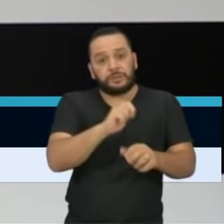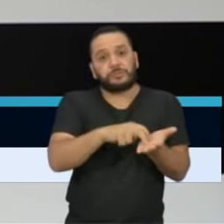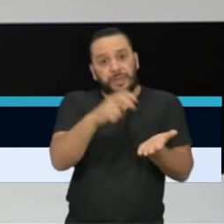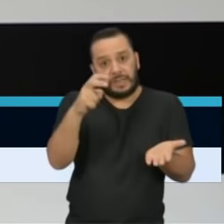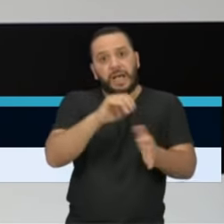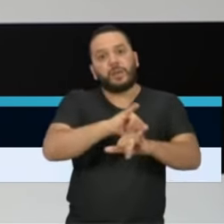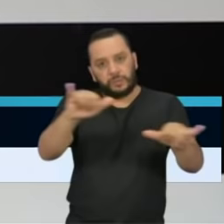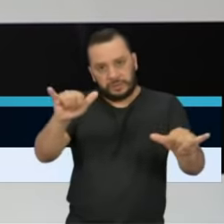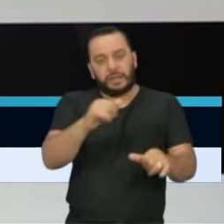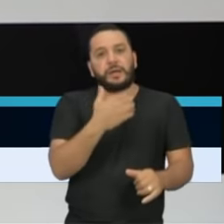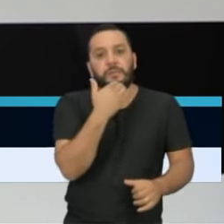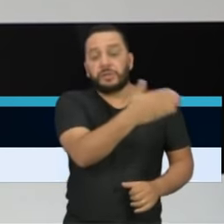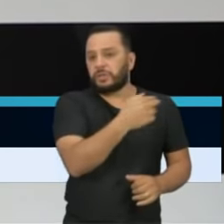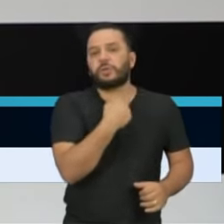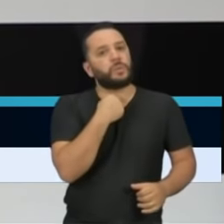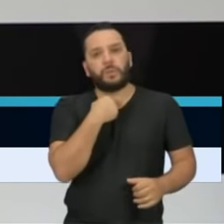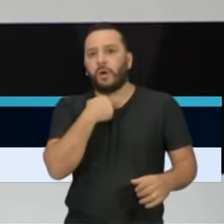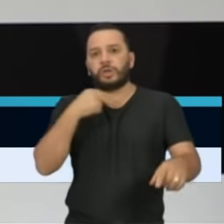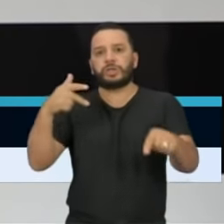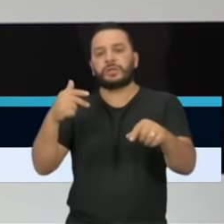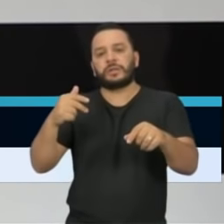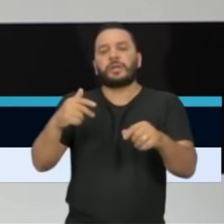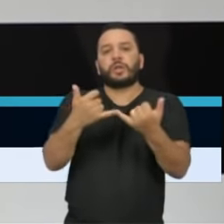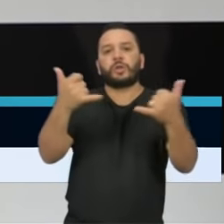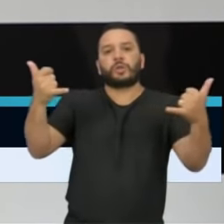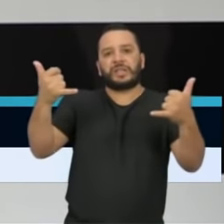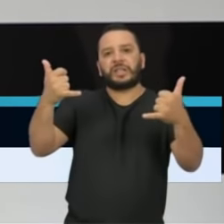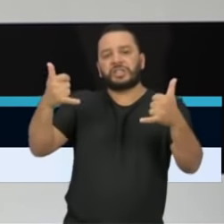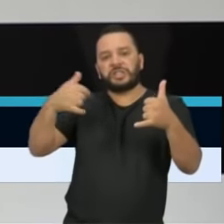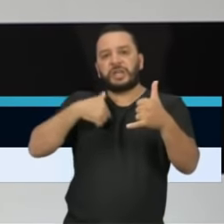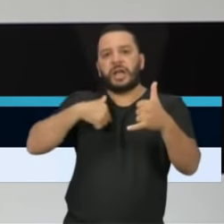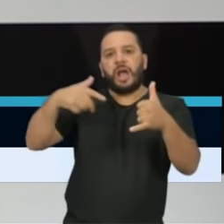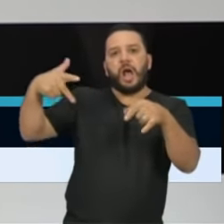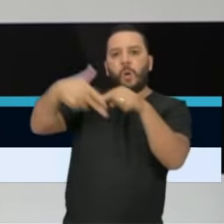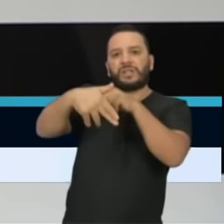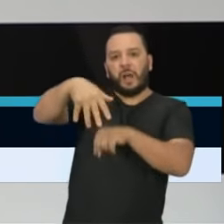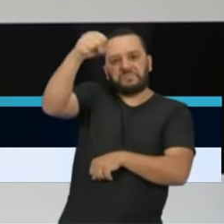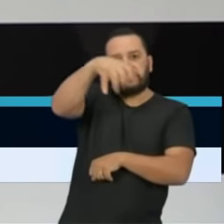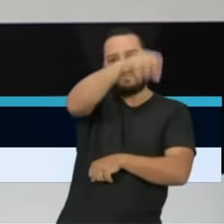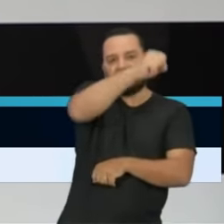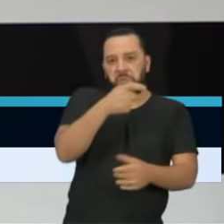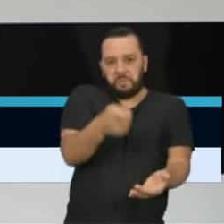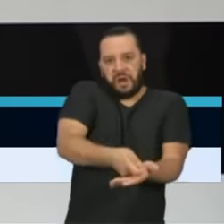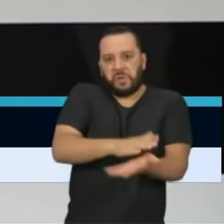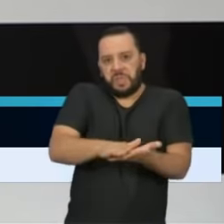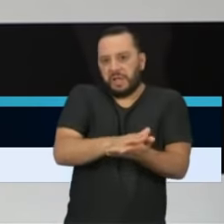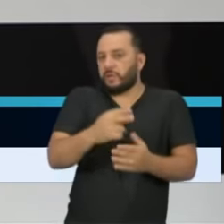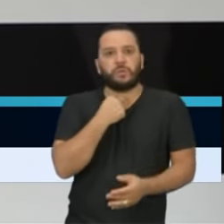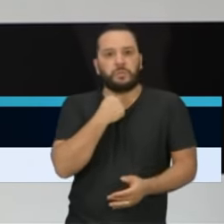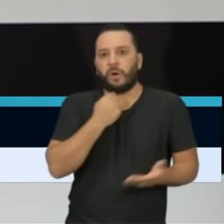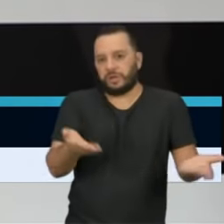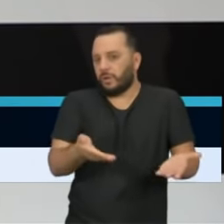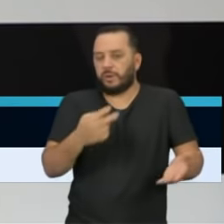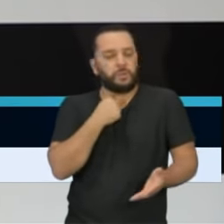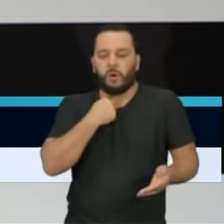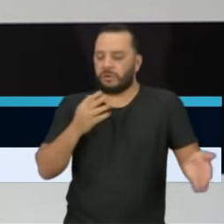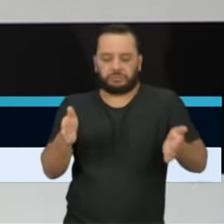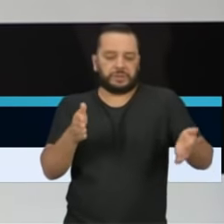poderemos anunciar amanhã às 12h30 na nossa nova coletiva de imprensa. Eu passo agora a